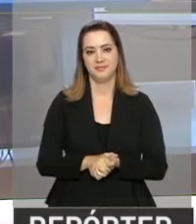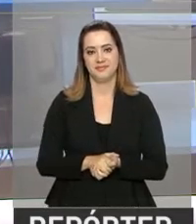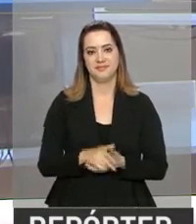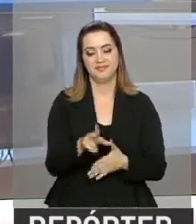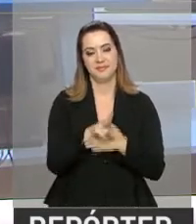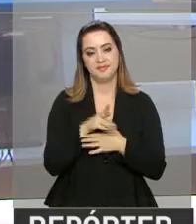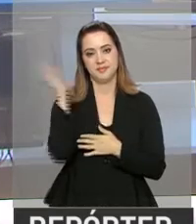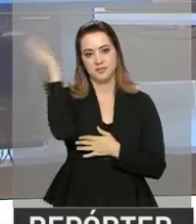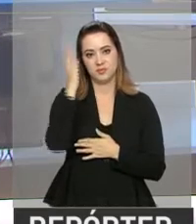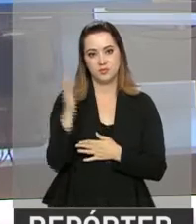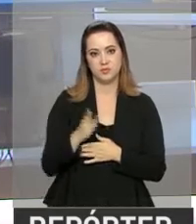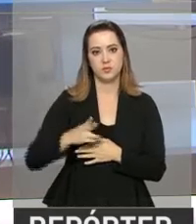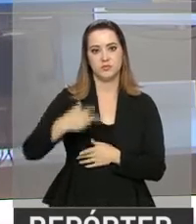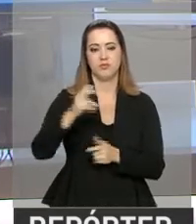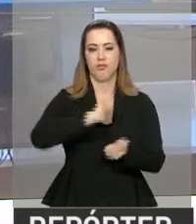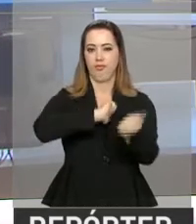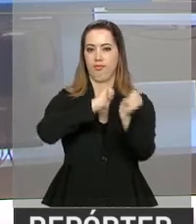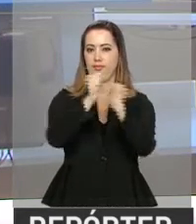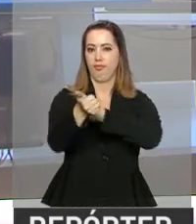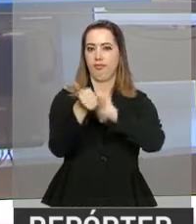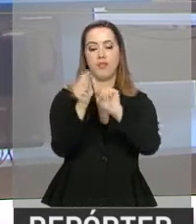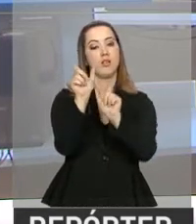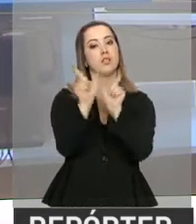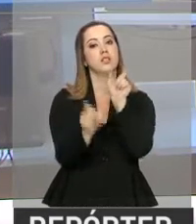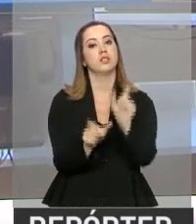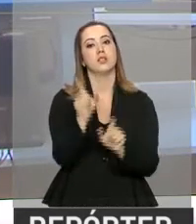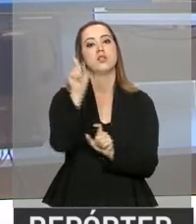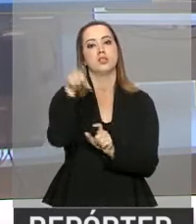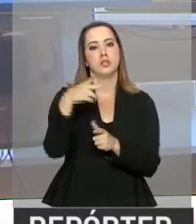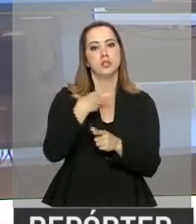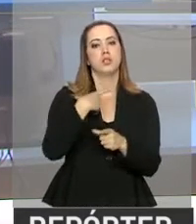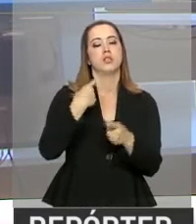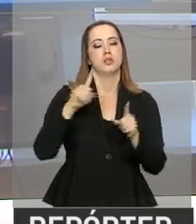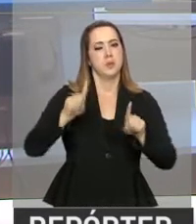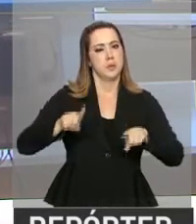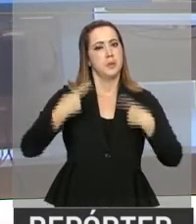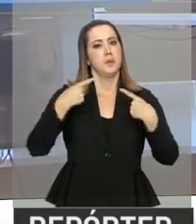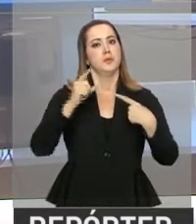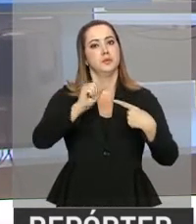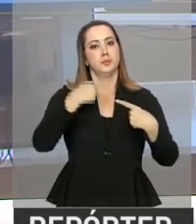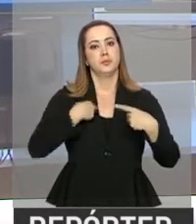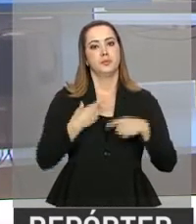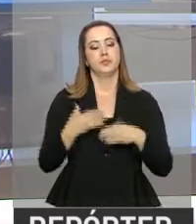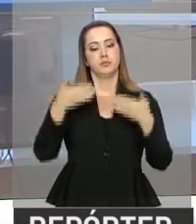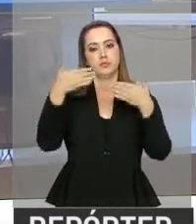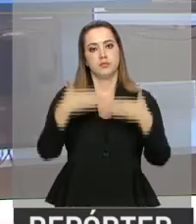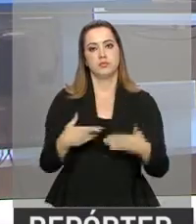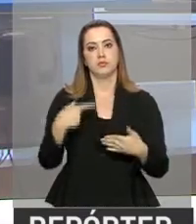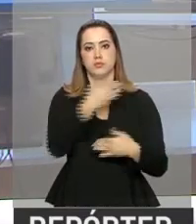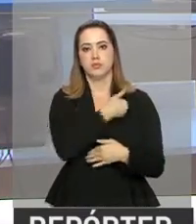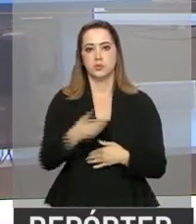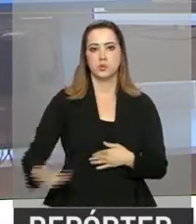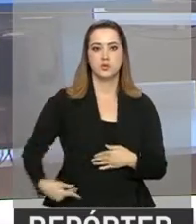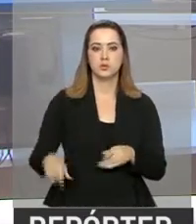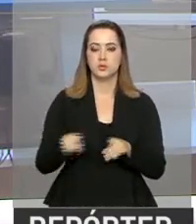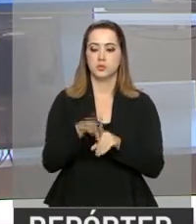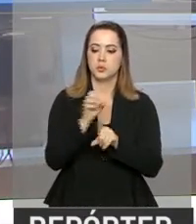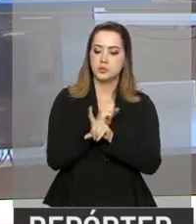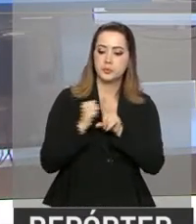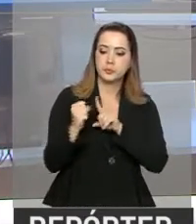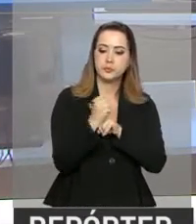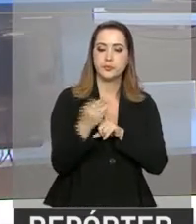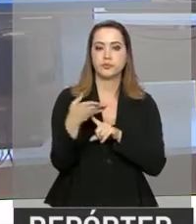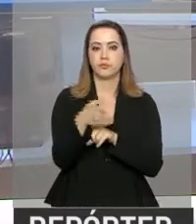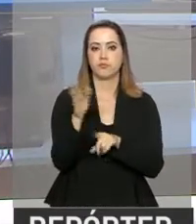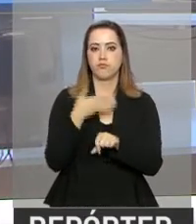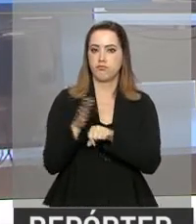Tornar o Brasil uma potência esportiva é um desafio que se coloca ao poder público e aos segmentos da sociedade vinculados ao esporte de alto rendimento.